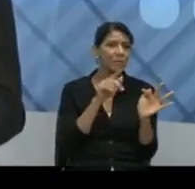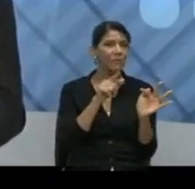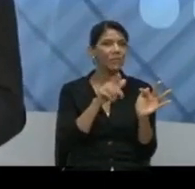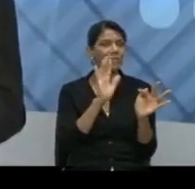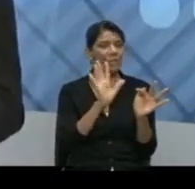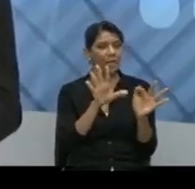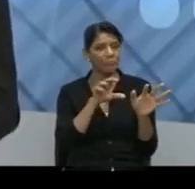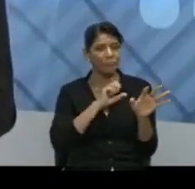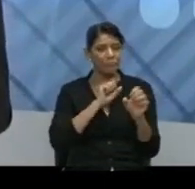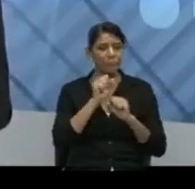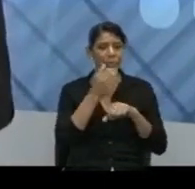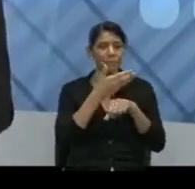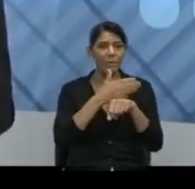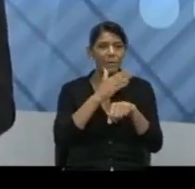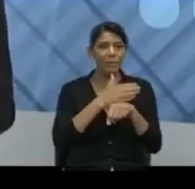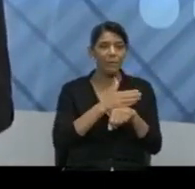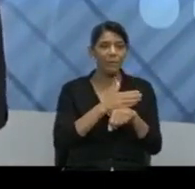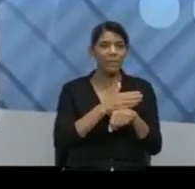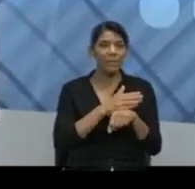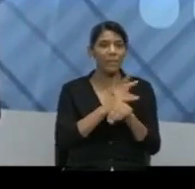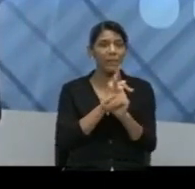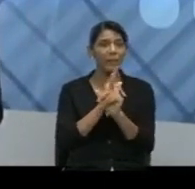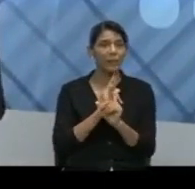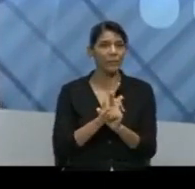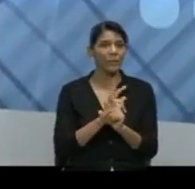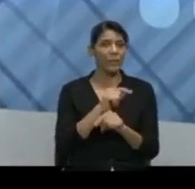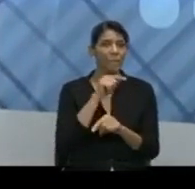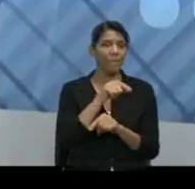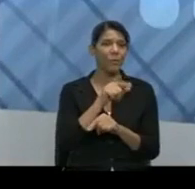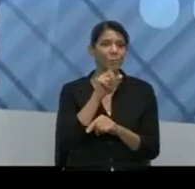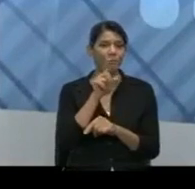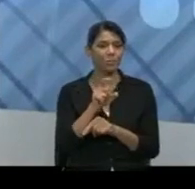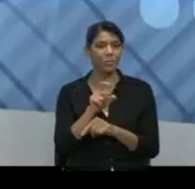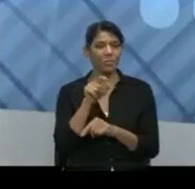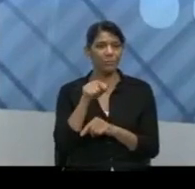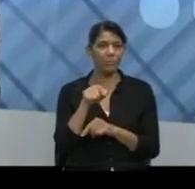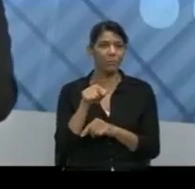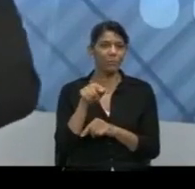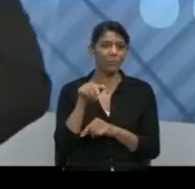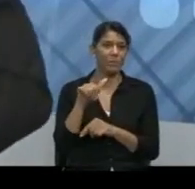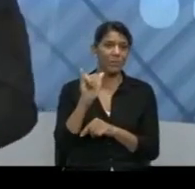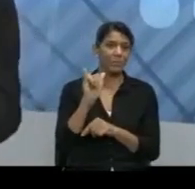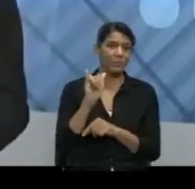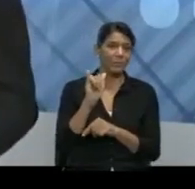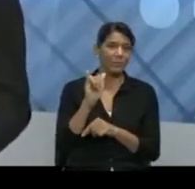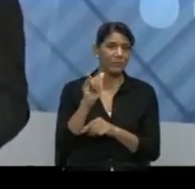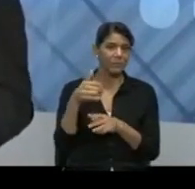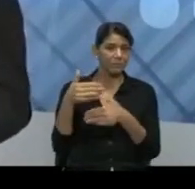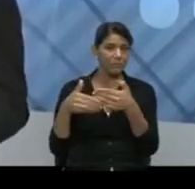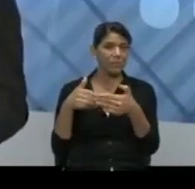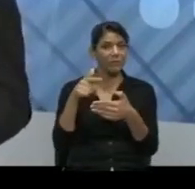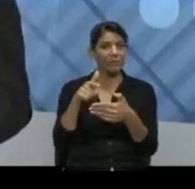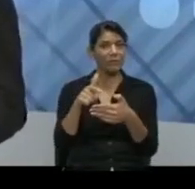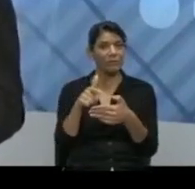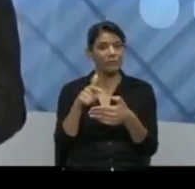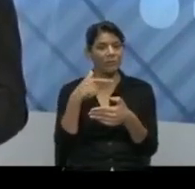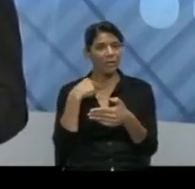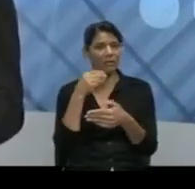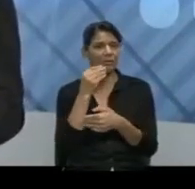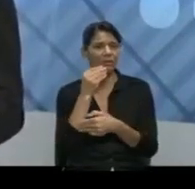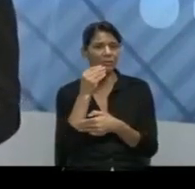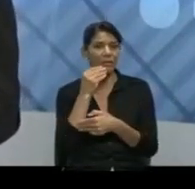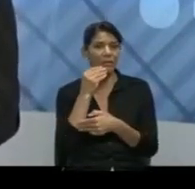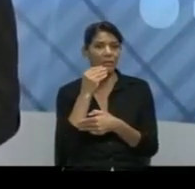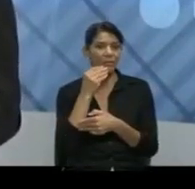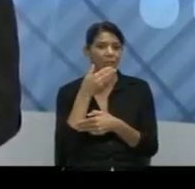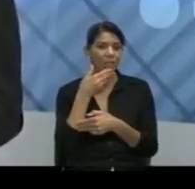já irem pegando a prática de localização, ponto X, ponto Y, tá? Executando isso, vocês vão pegando macete, vão